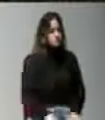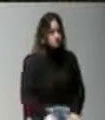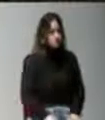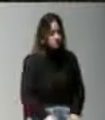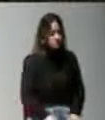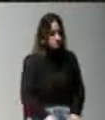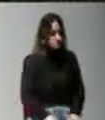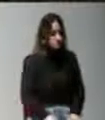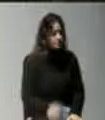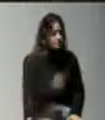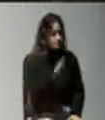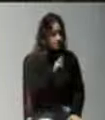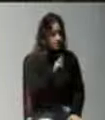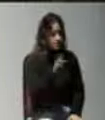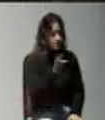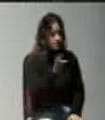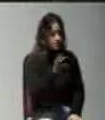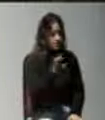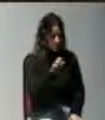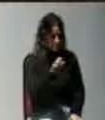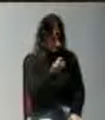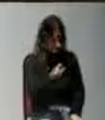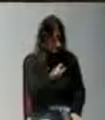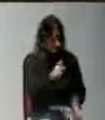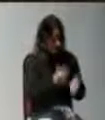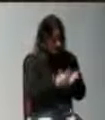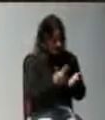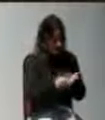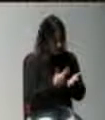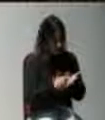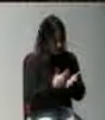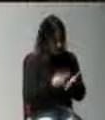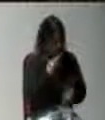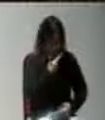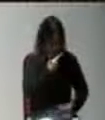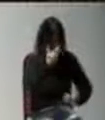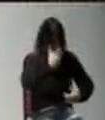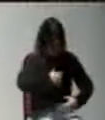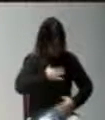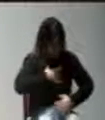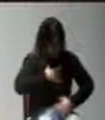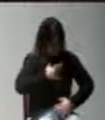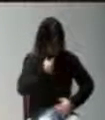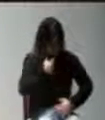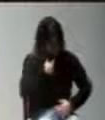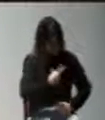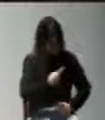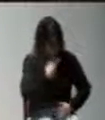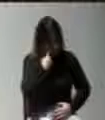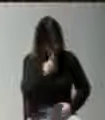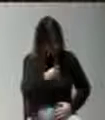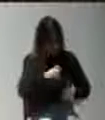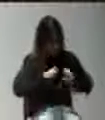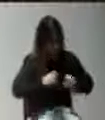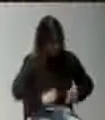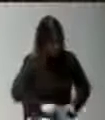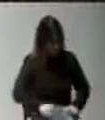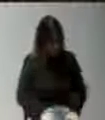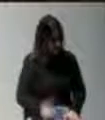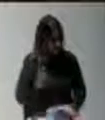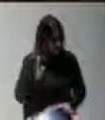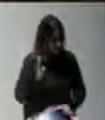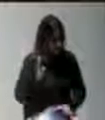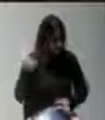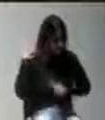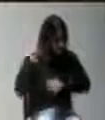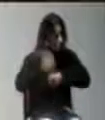Judith Butler, no livro Relatar a Si Mesmo, Crítica da Violência Ética, retoma muitos dos tópicos do curso de Foucault,